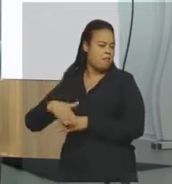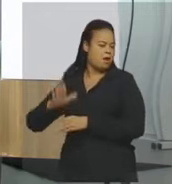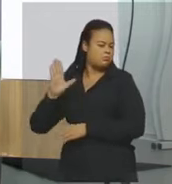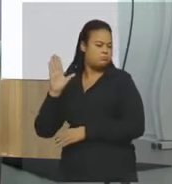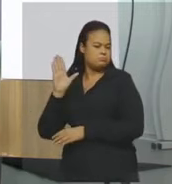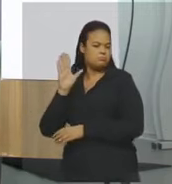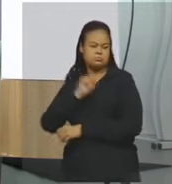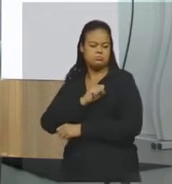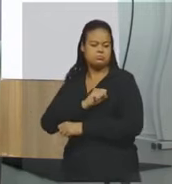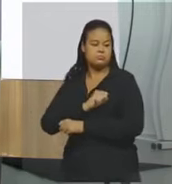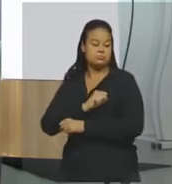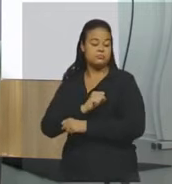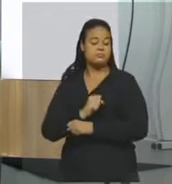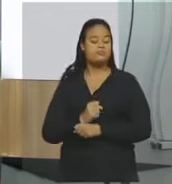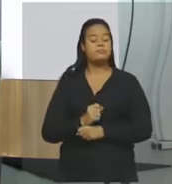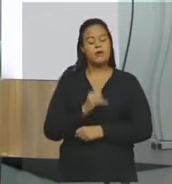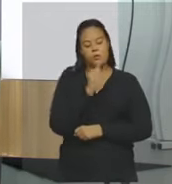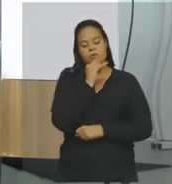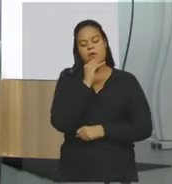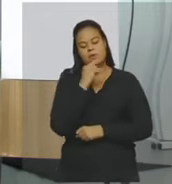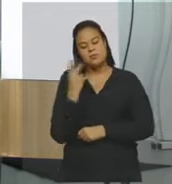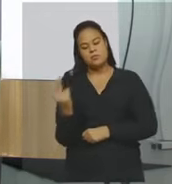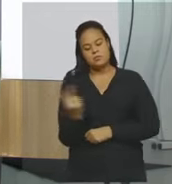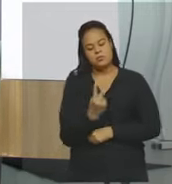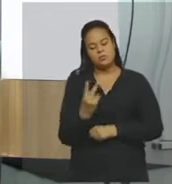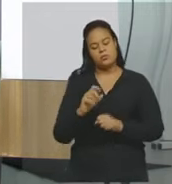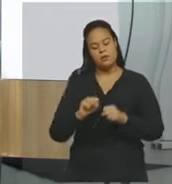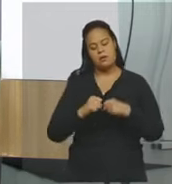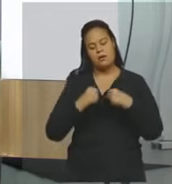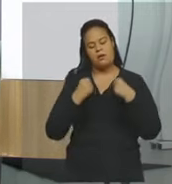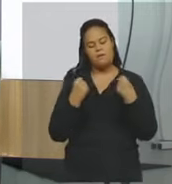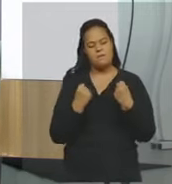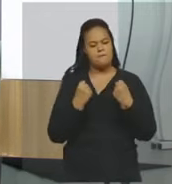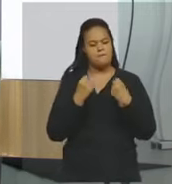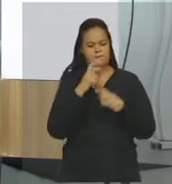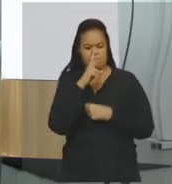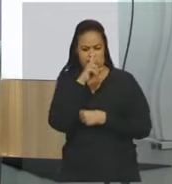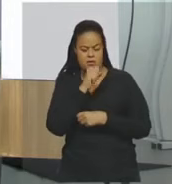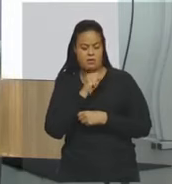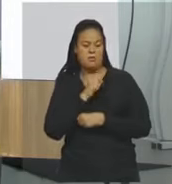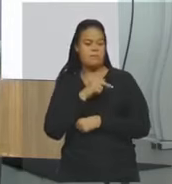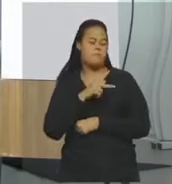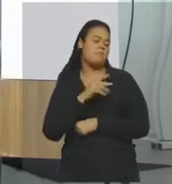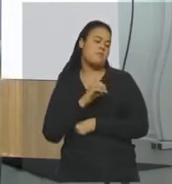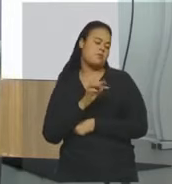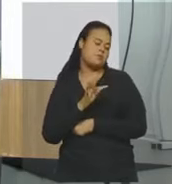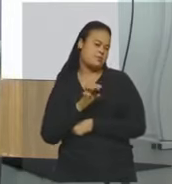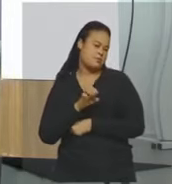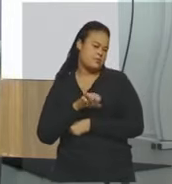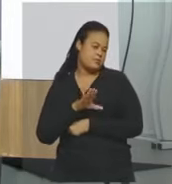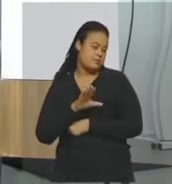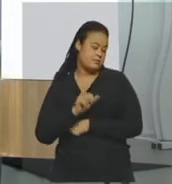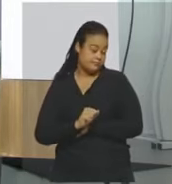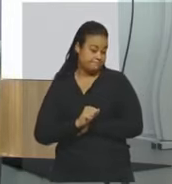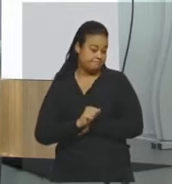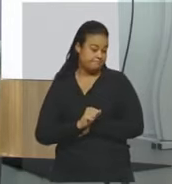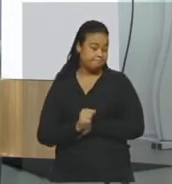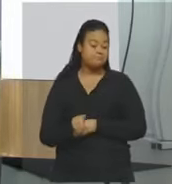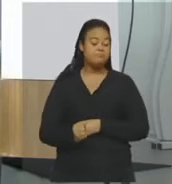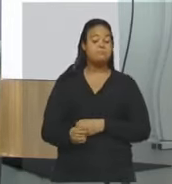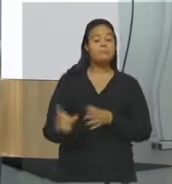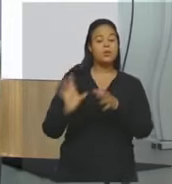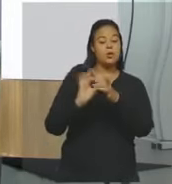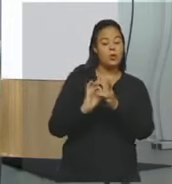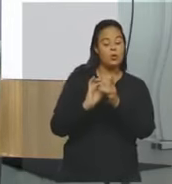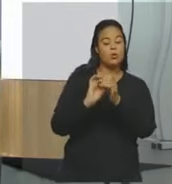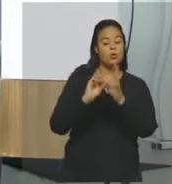dando um exemplo mais geral da ideia de potência para que vocês percebam o que a gente está falando. Dentro da eletricidade,